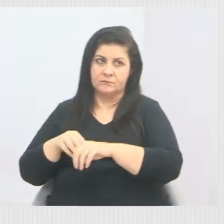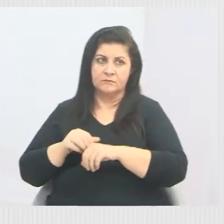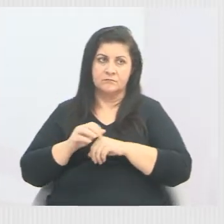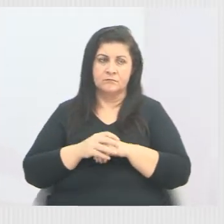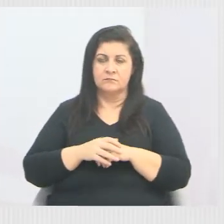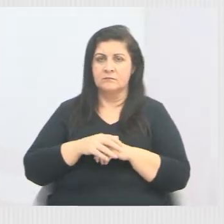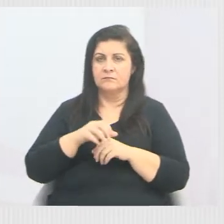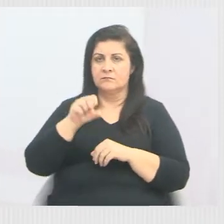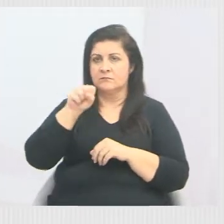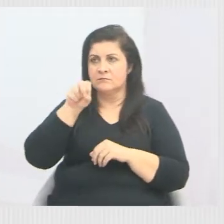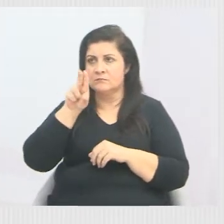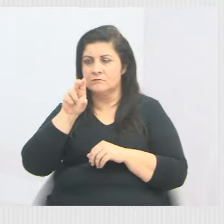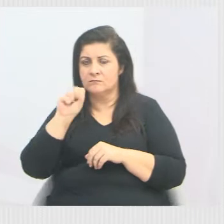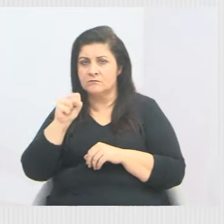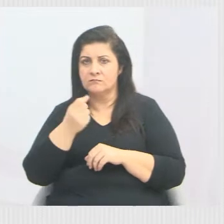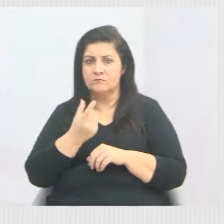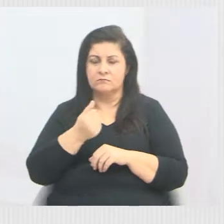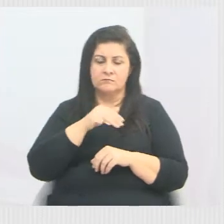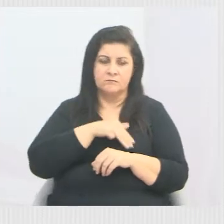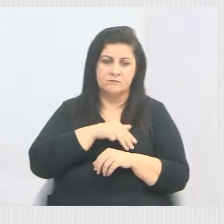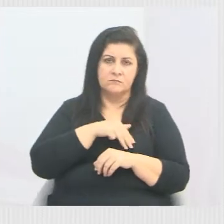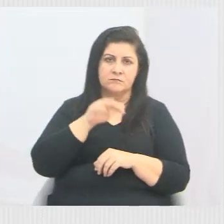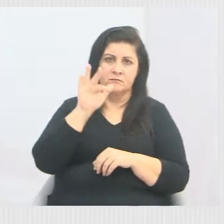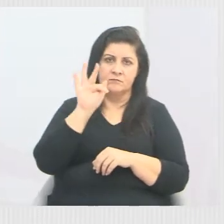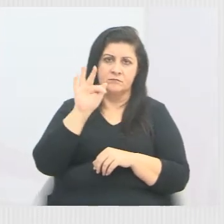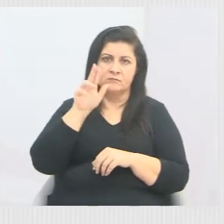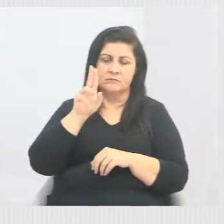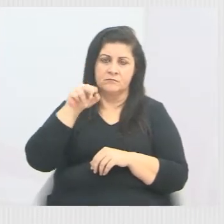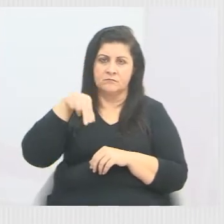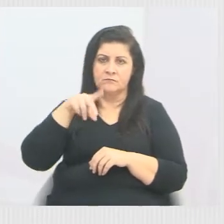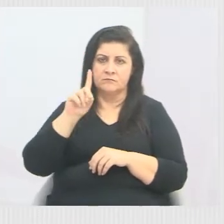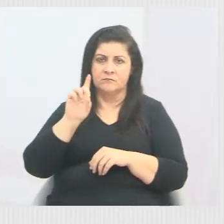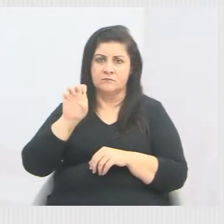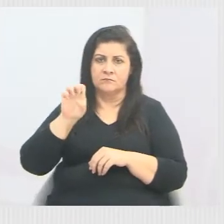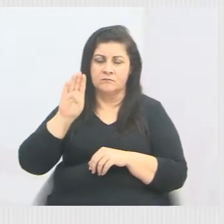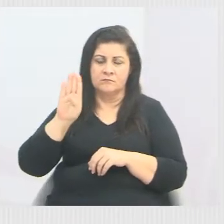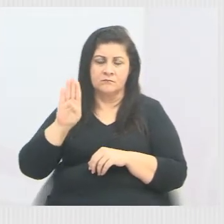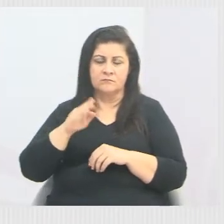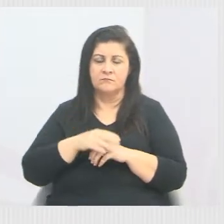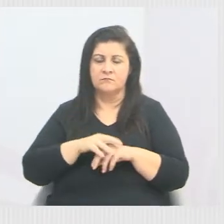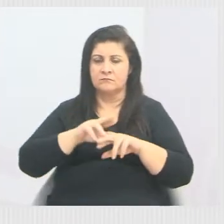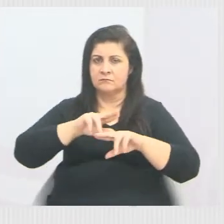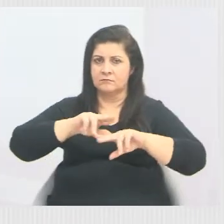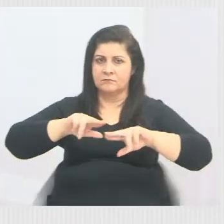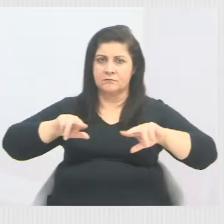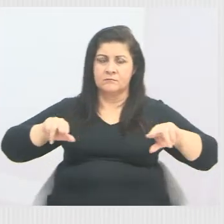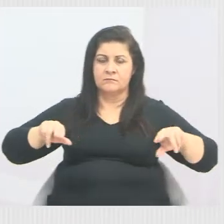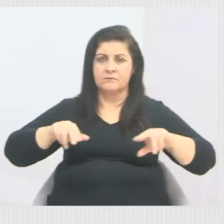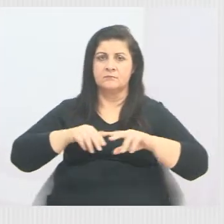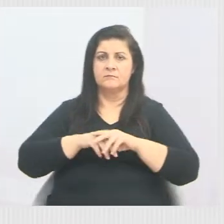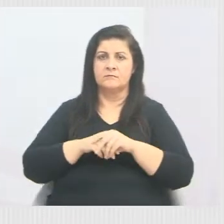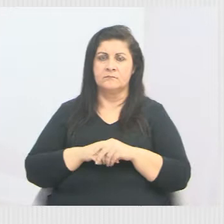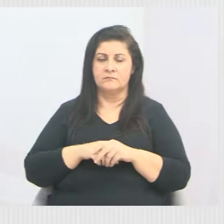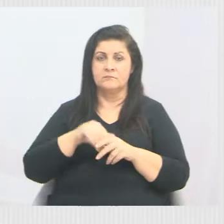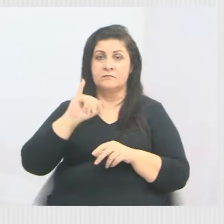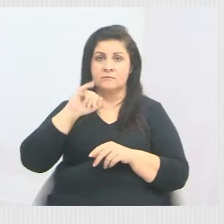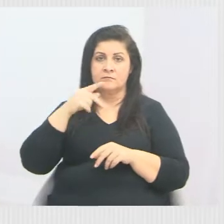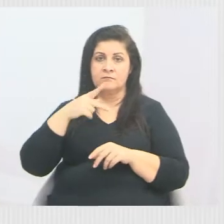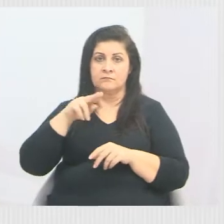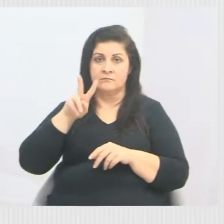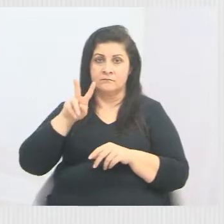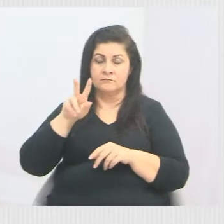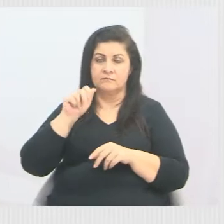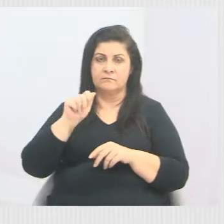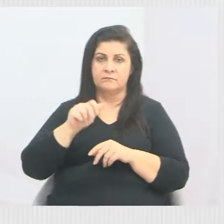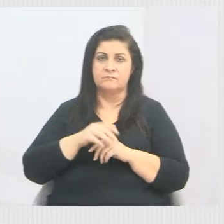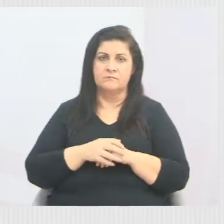exemplo, SUS, Salário Educação, Fundeb, FPM, ITR, ICMS, IPVA, IPI,